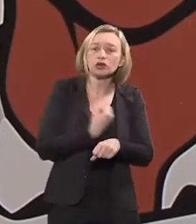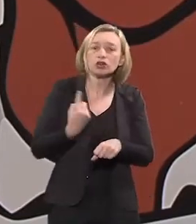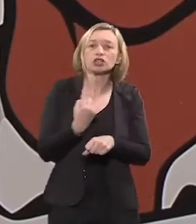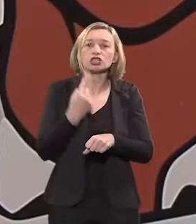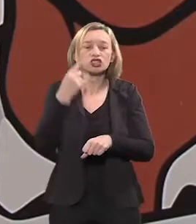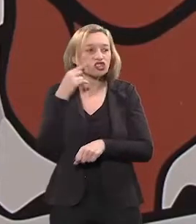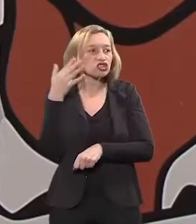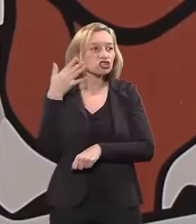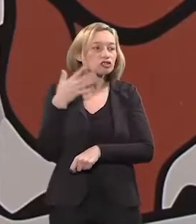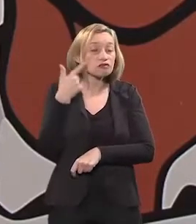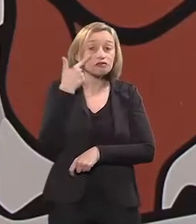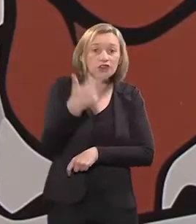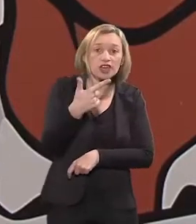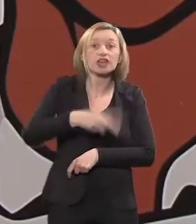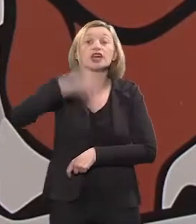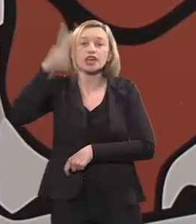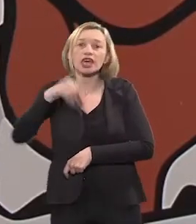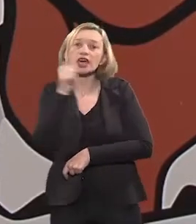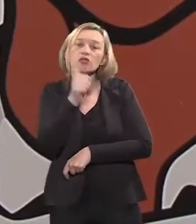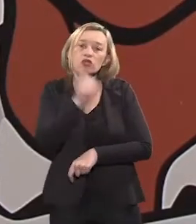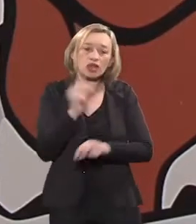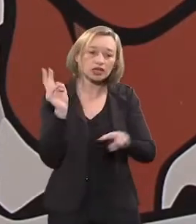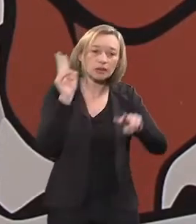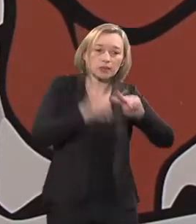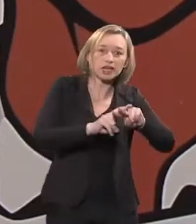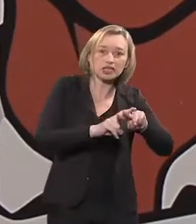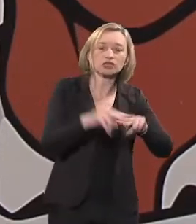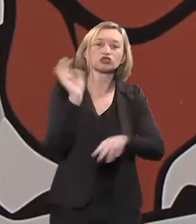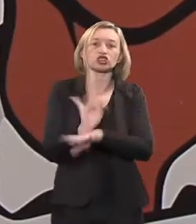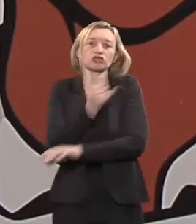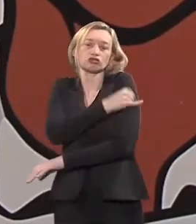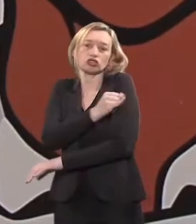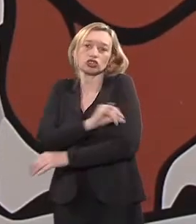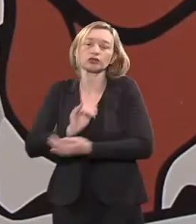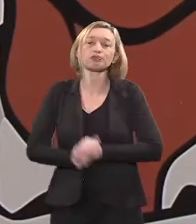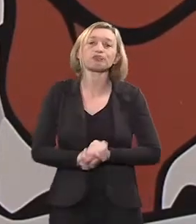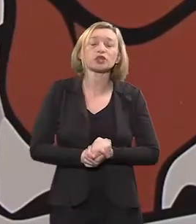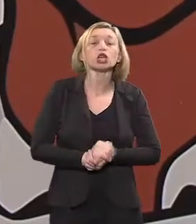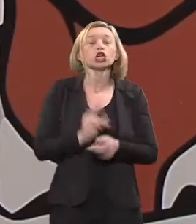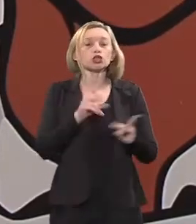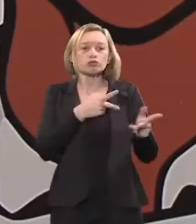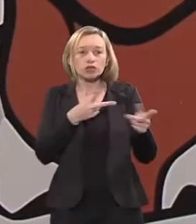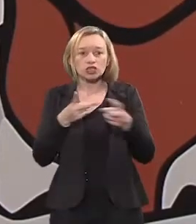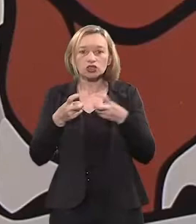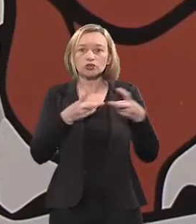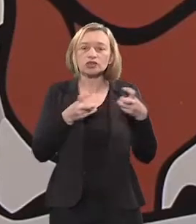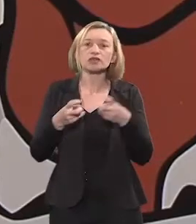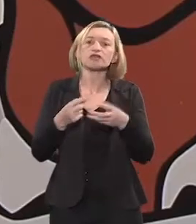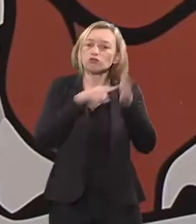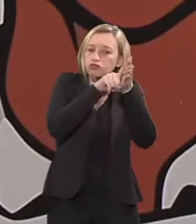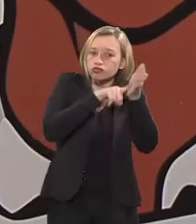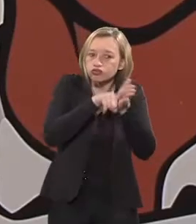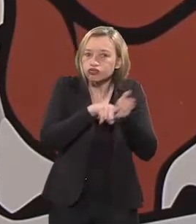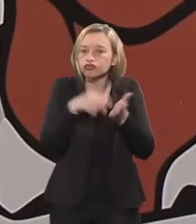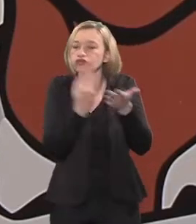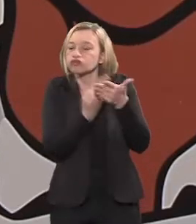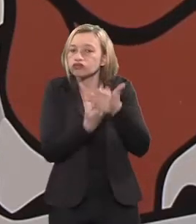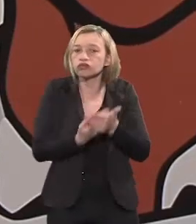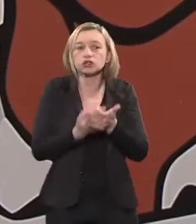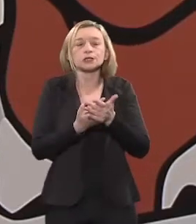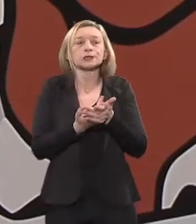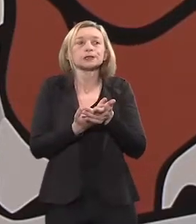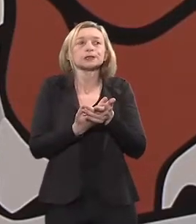para a gente enxergar quem são as mulheres que estão sendo presas no estado do Rio de Janeiro. E foi daí que surgiu essa